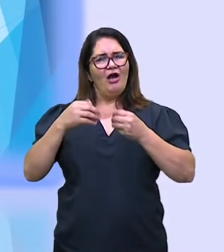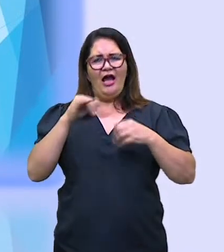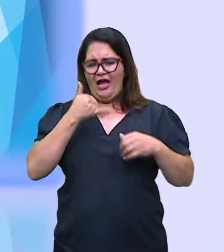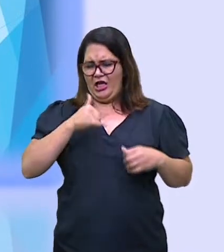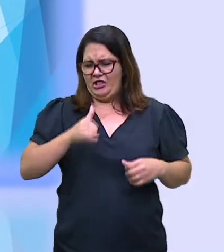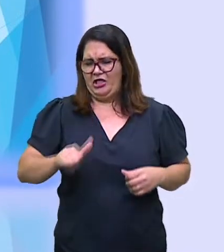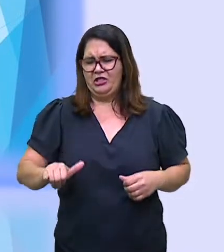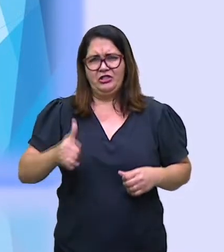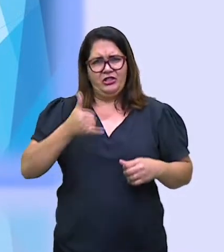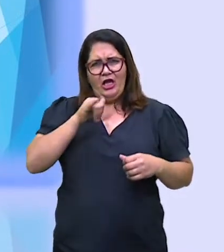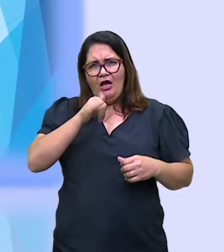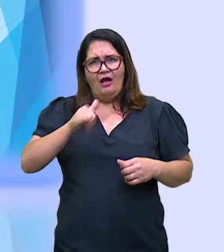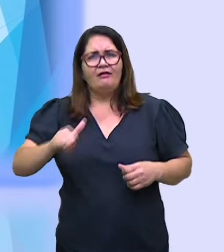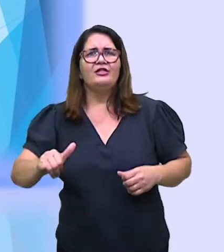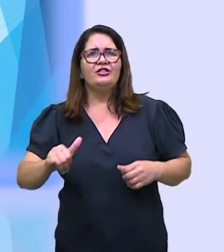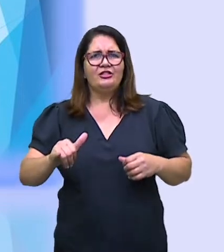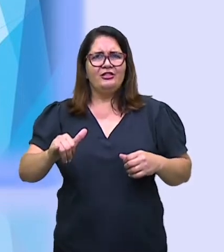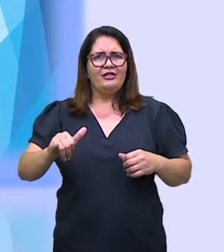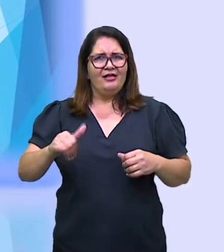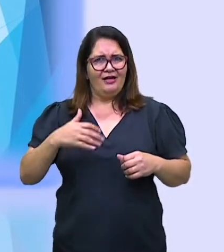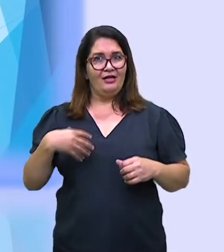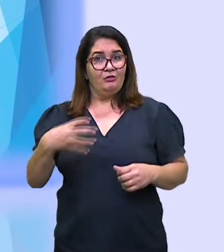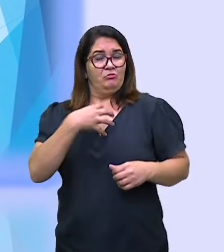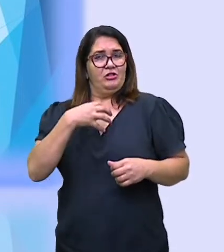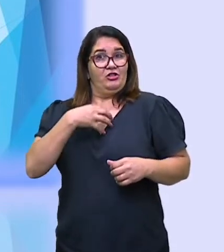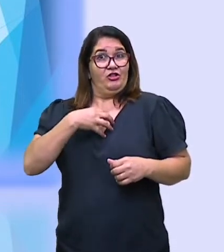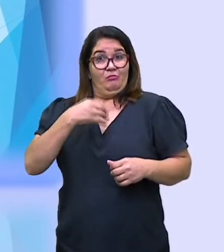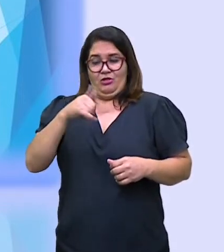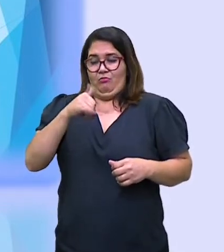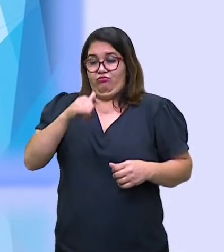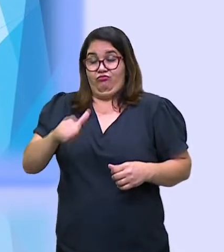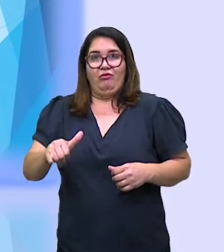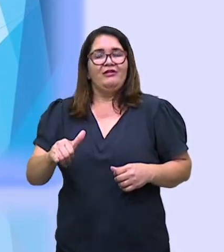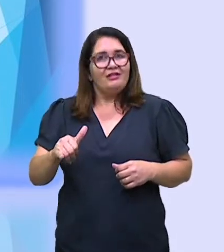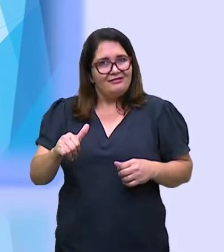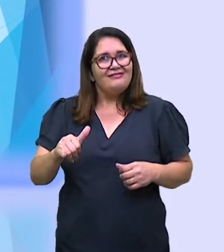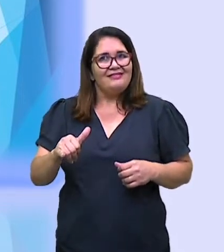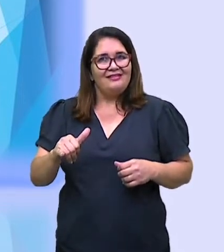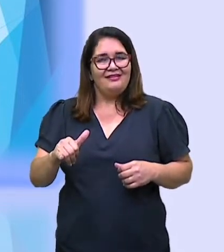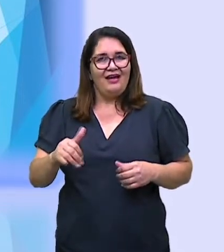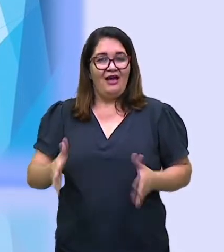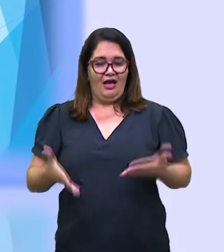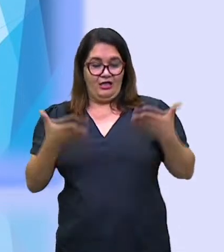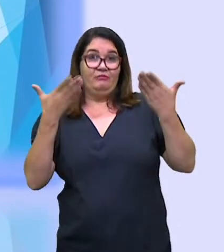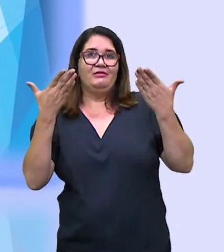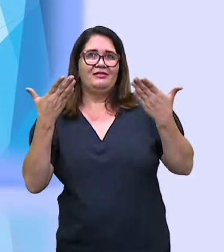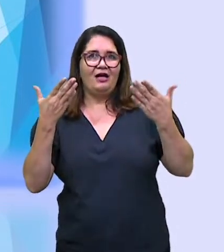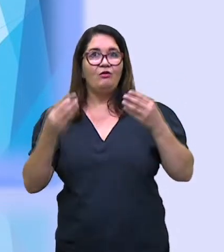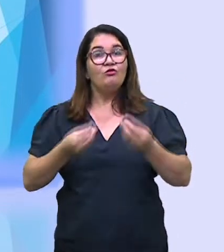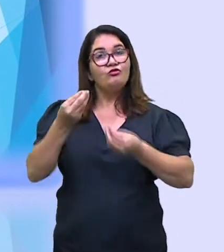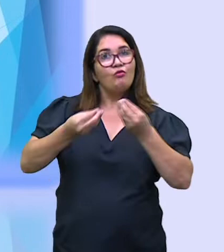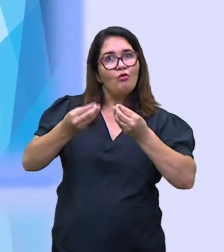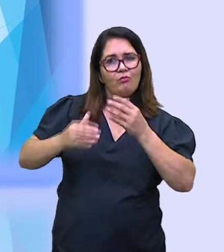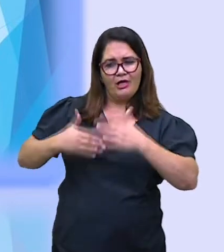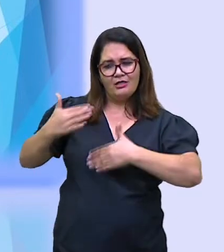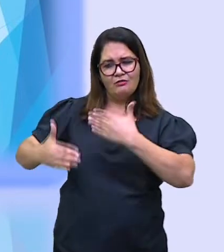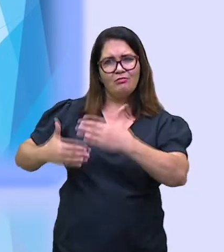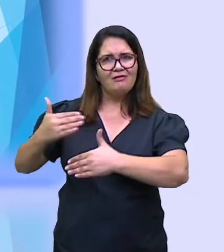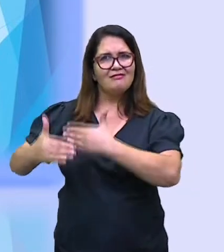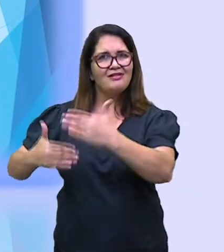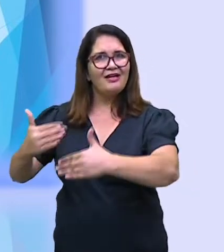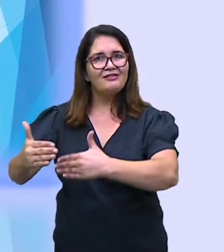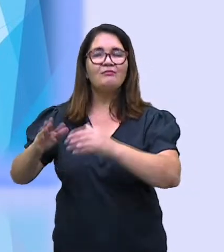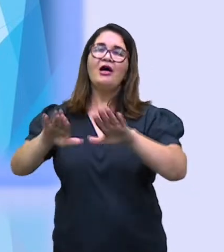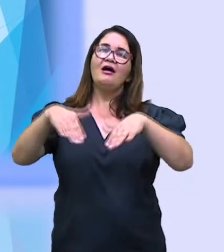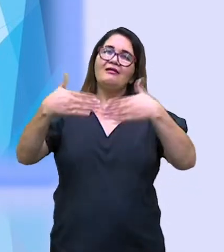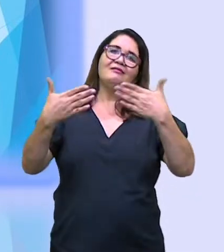do gasto energético do nosso corpo, de como que a gente faz todo esse processo? Então, todos os organismos